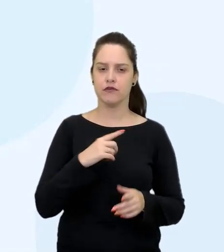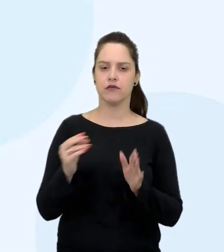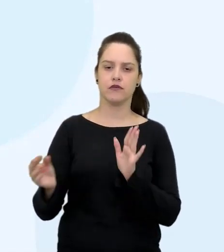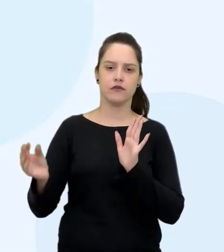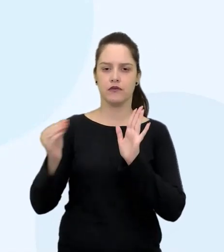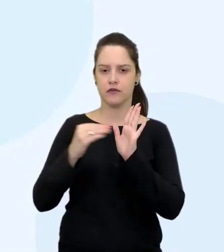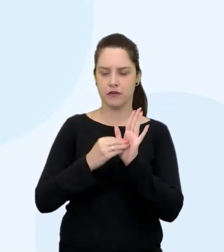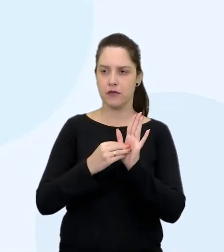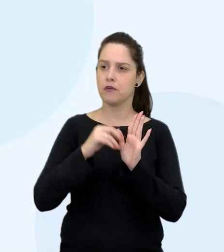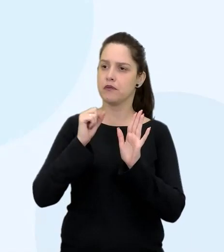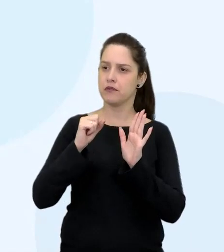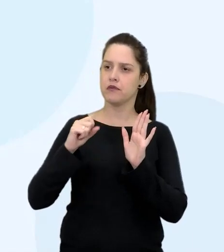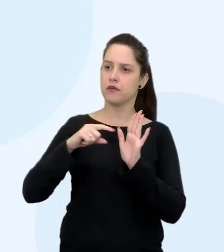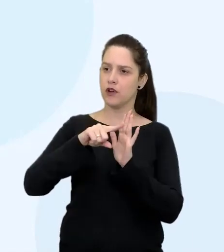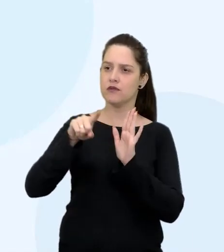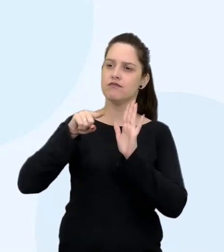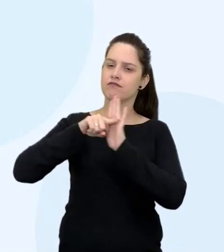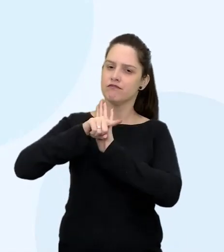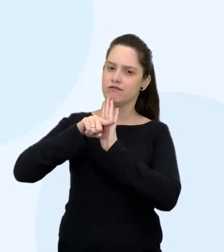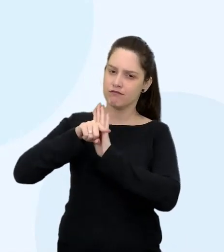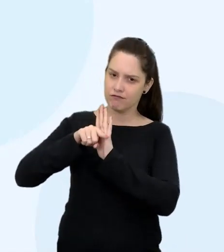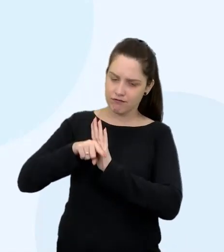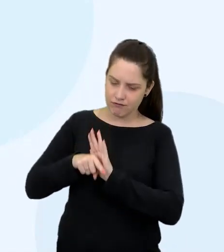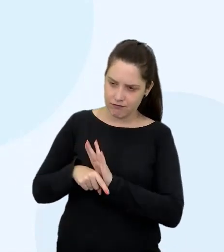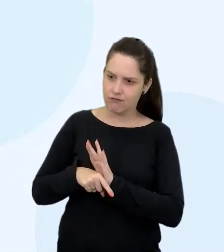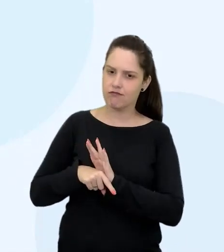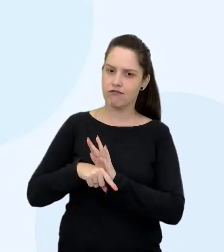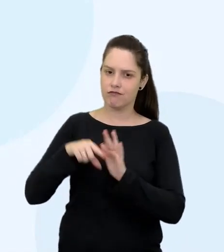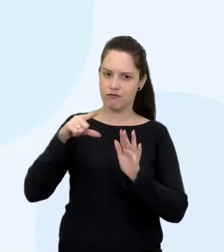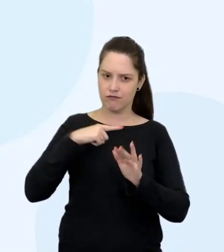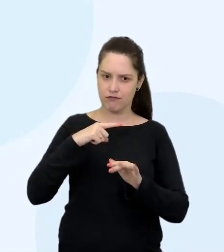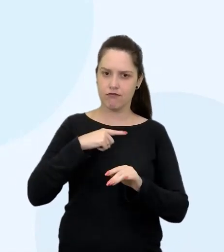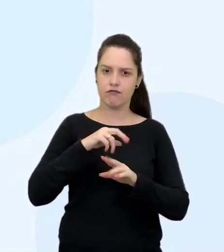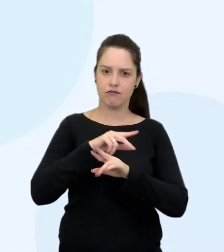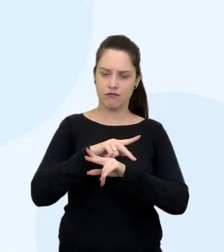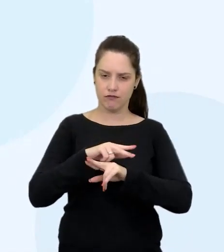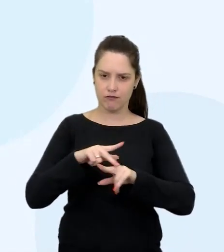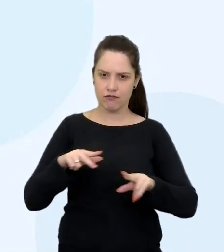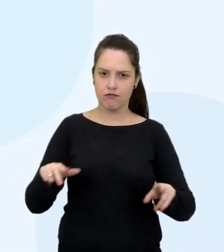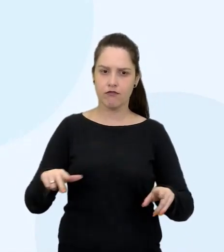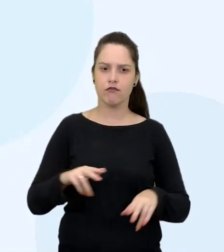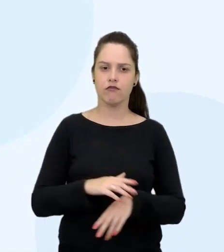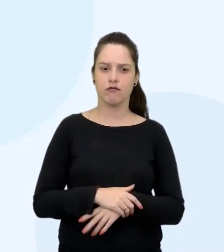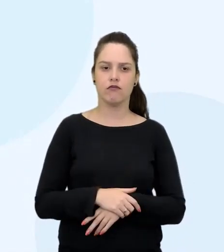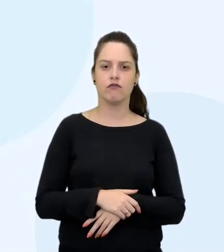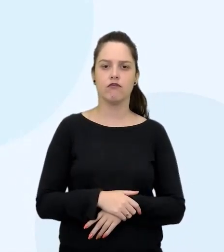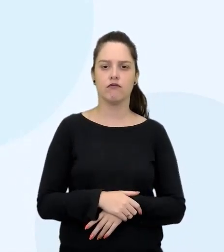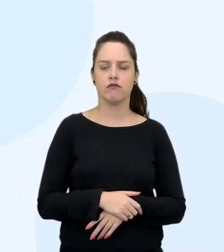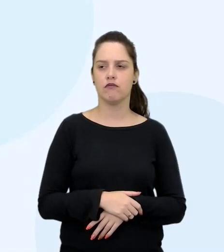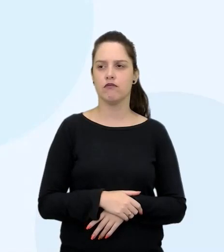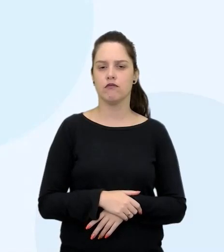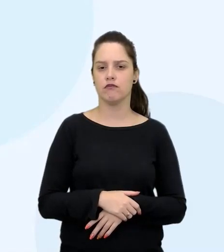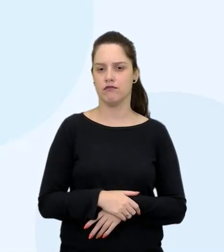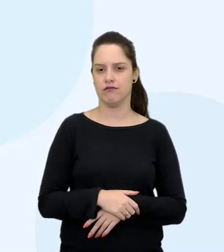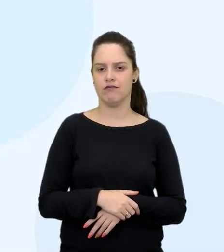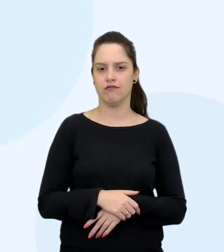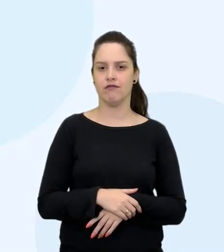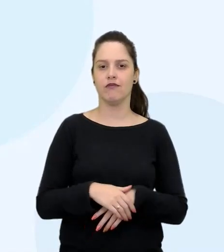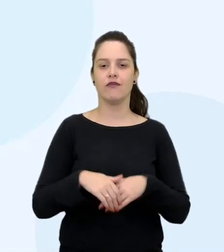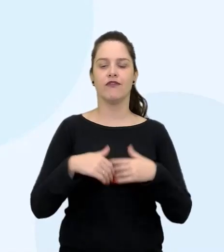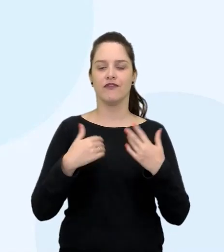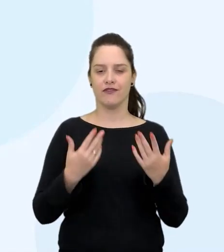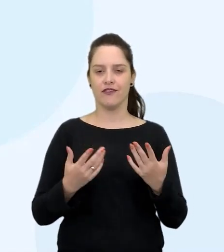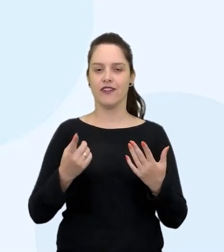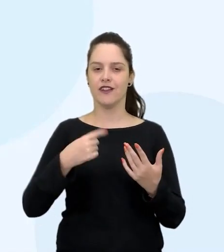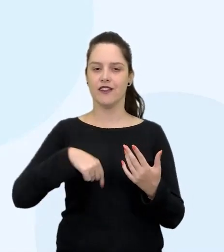público, então vocês podem pesquisar ali. Eu tive que pegar da Wikipedia mesmo, né? A gente fala da Wikipedia para pesquisa, não pode, mas